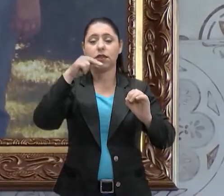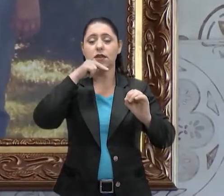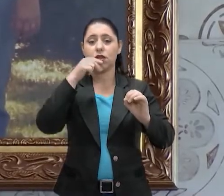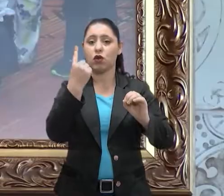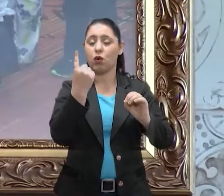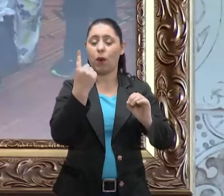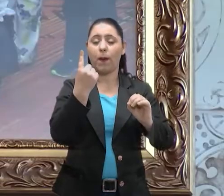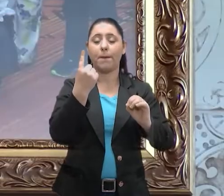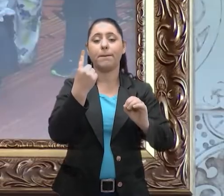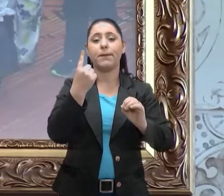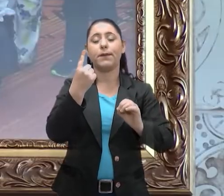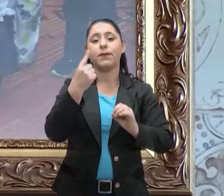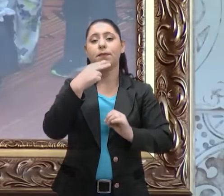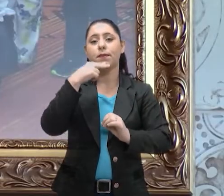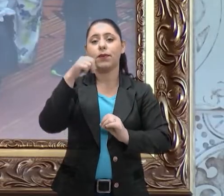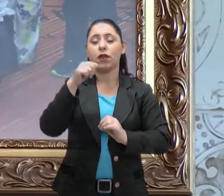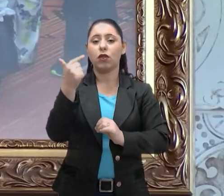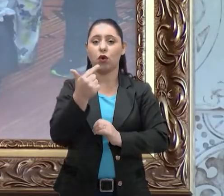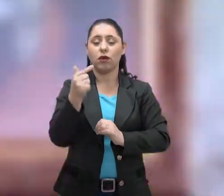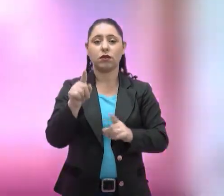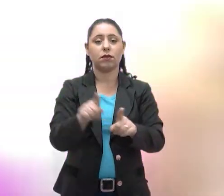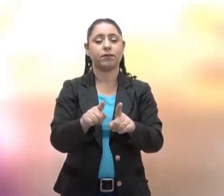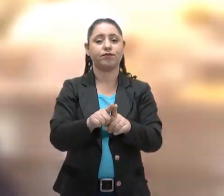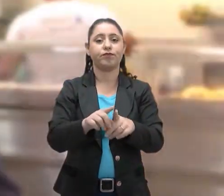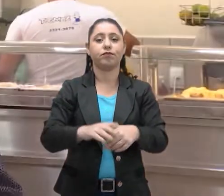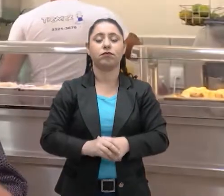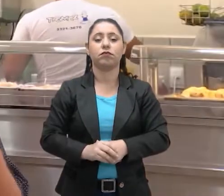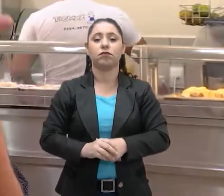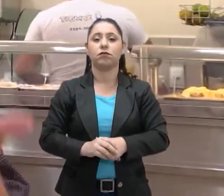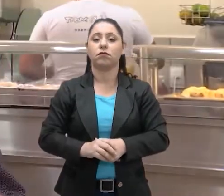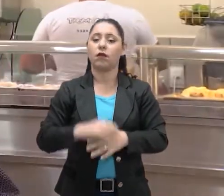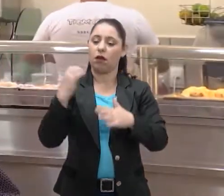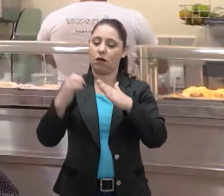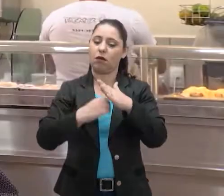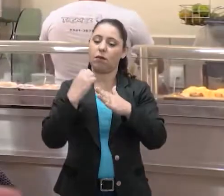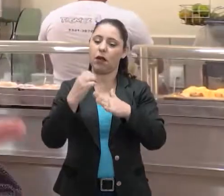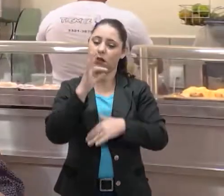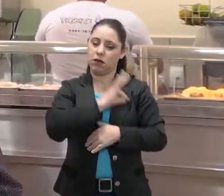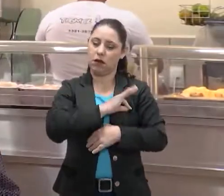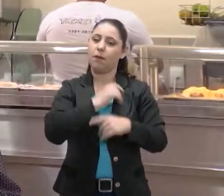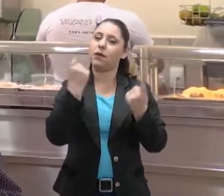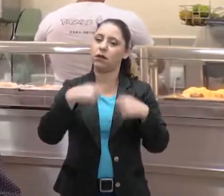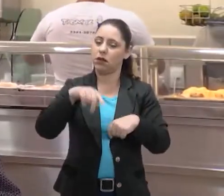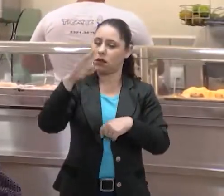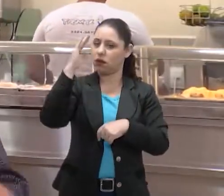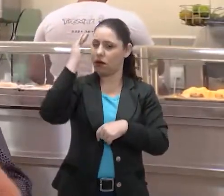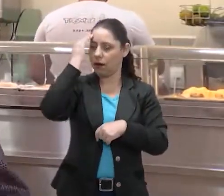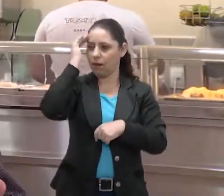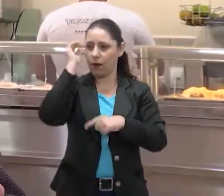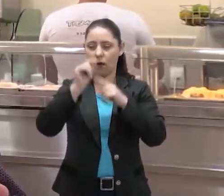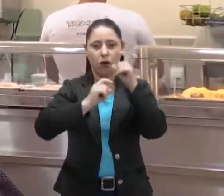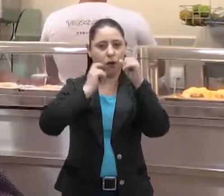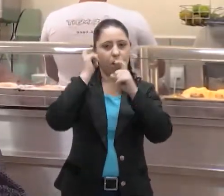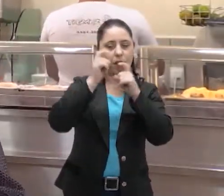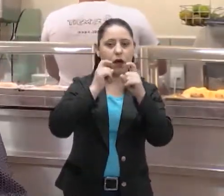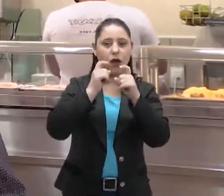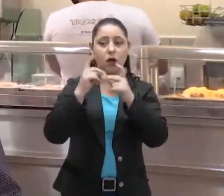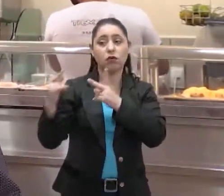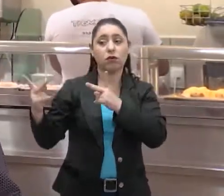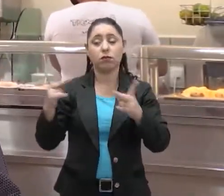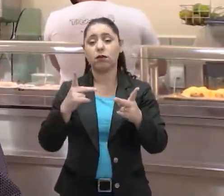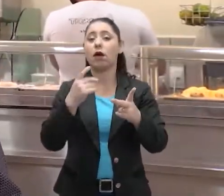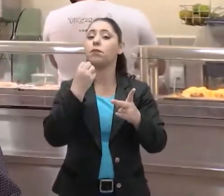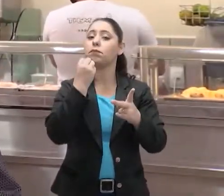e 1 bisneto. Para ele, além do lucro, a empresa também deve se preocupar em oferecer uma boa recepção